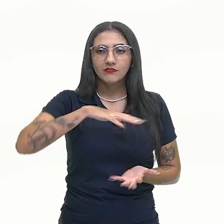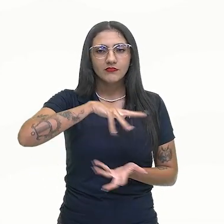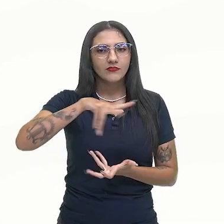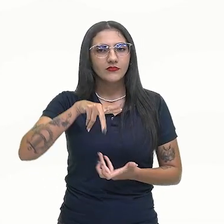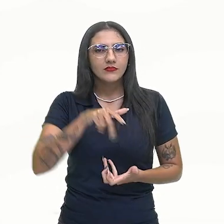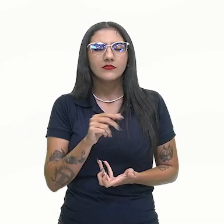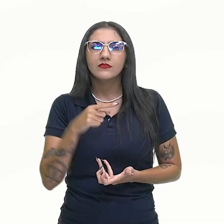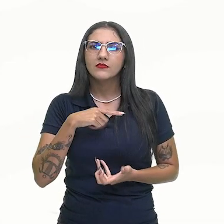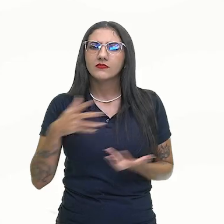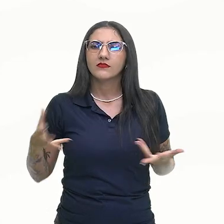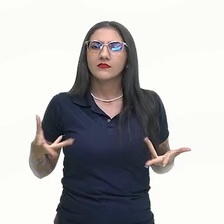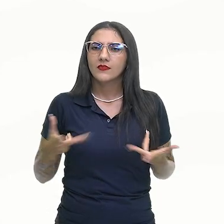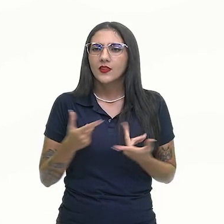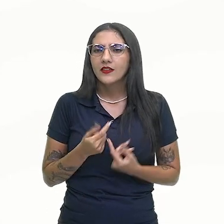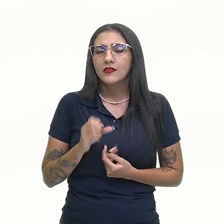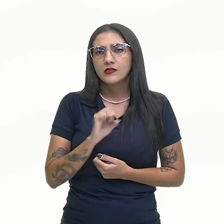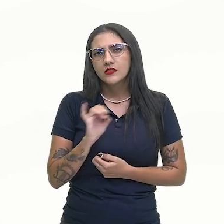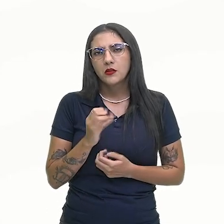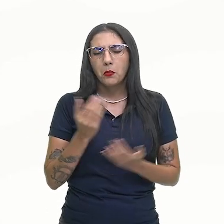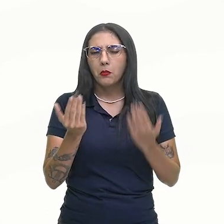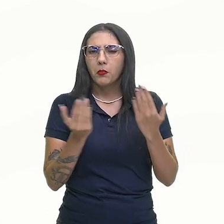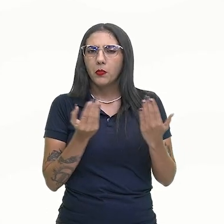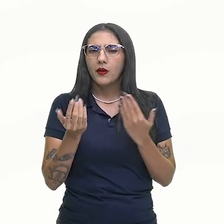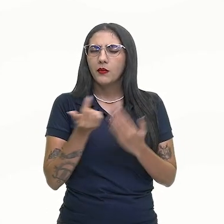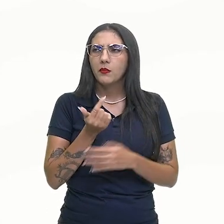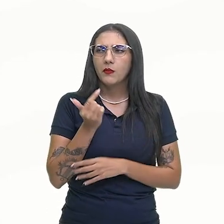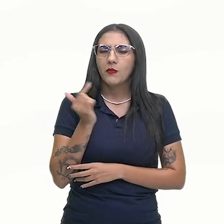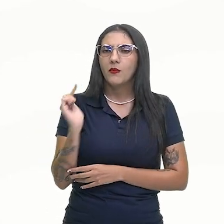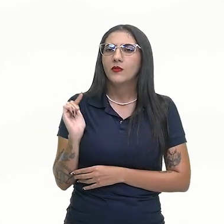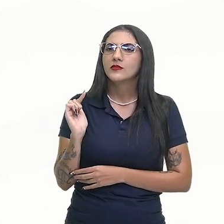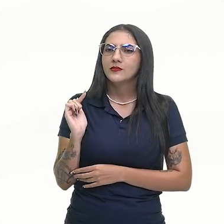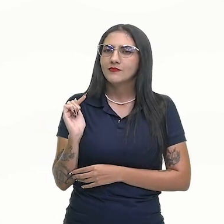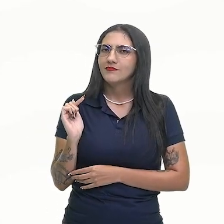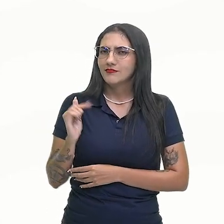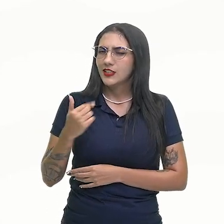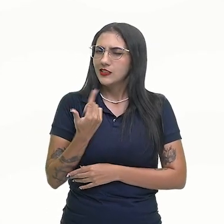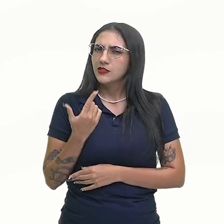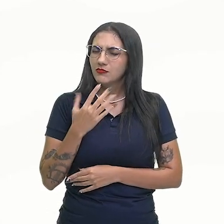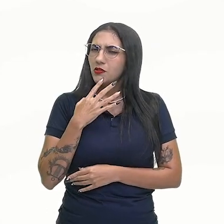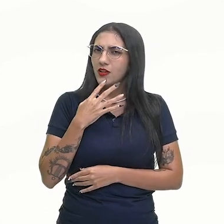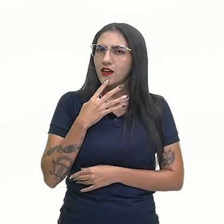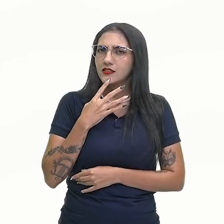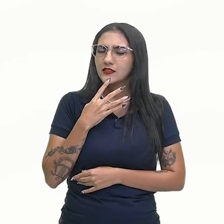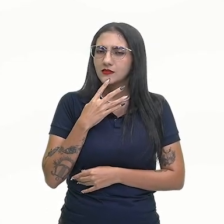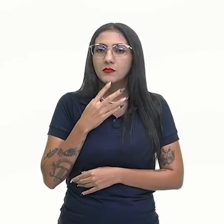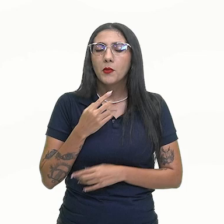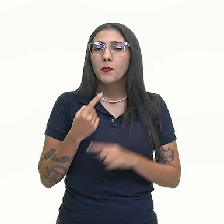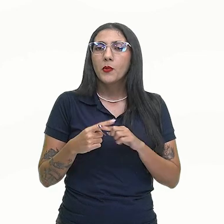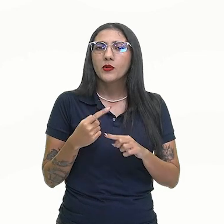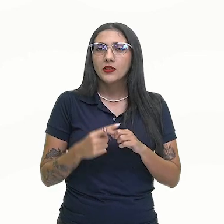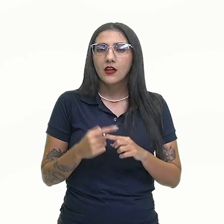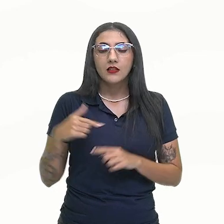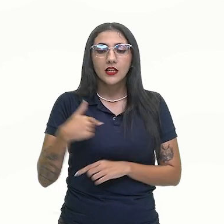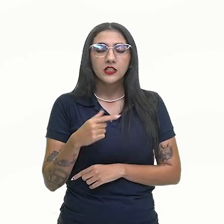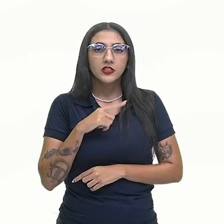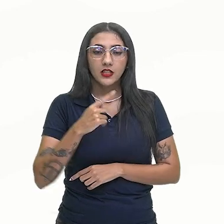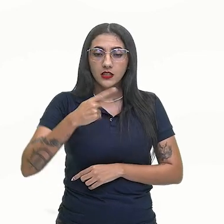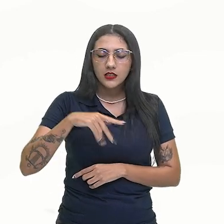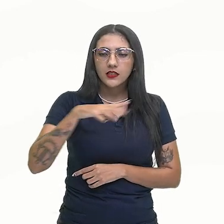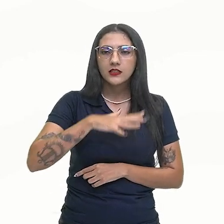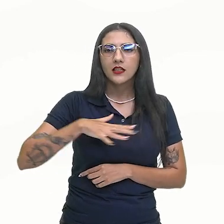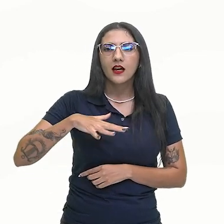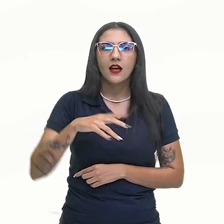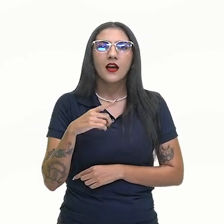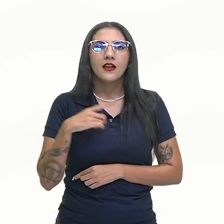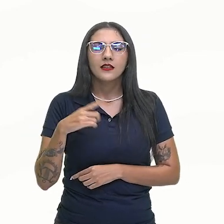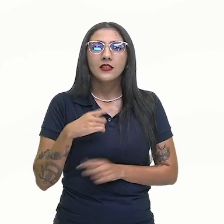em relação a vários outros planetas que até o momento se tem conhecimento, porque nós temos essa camada, esse conjunto de fatores